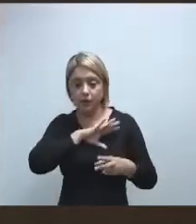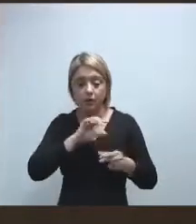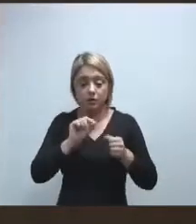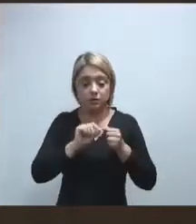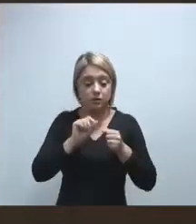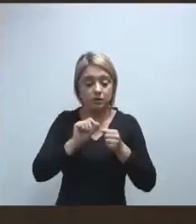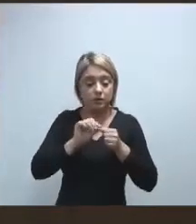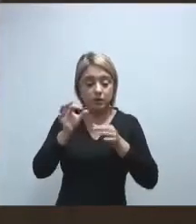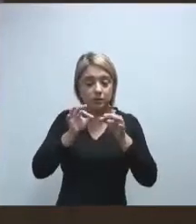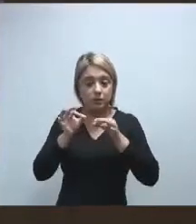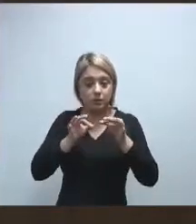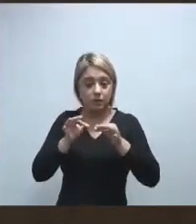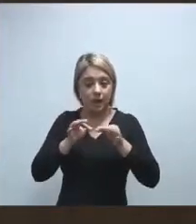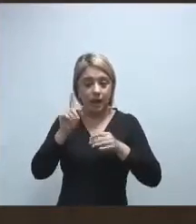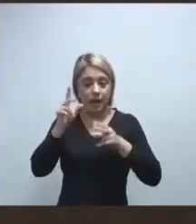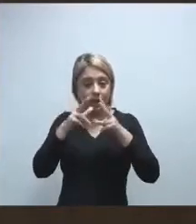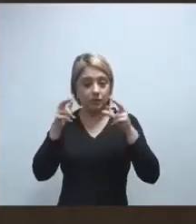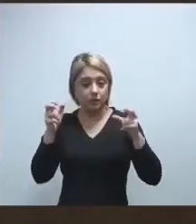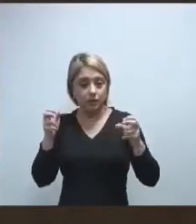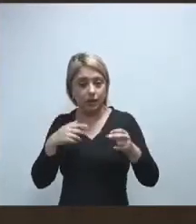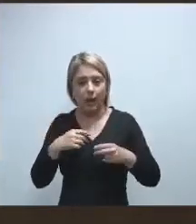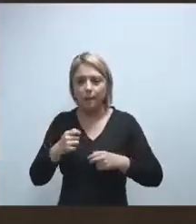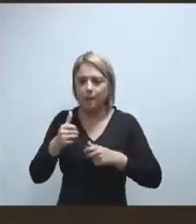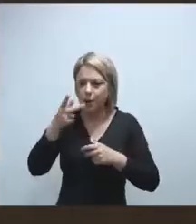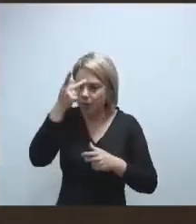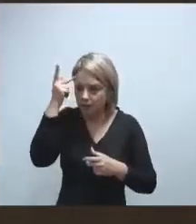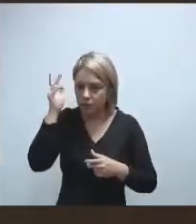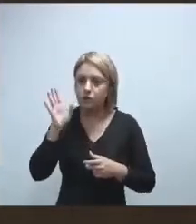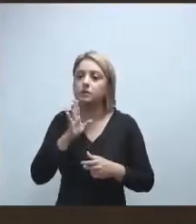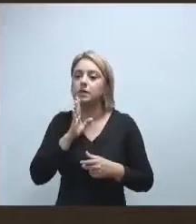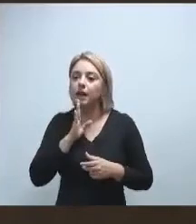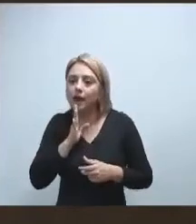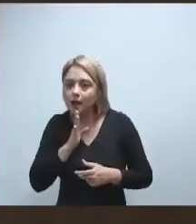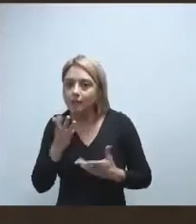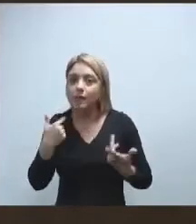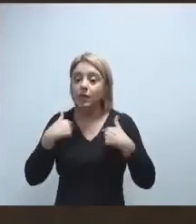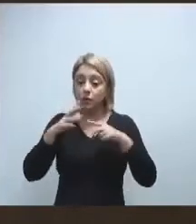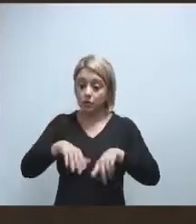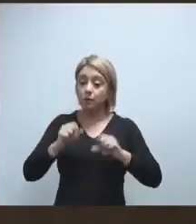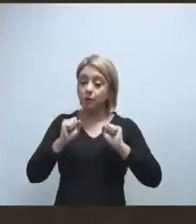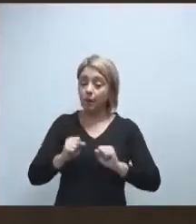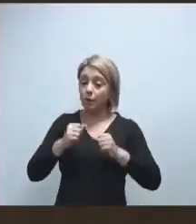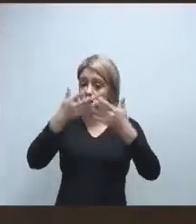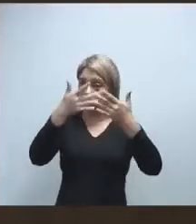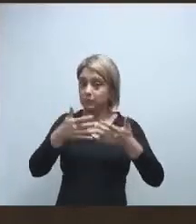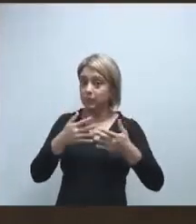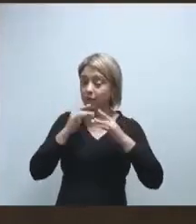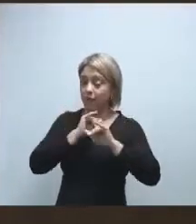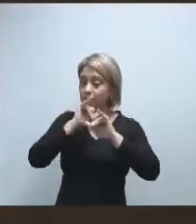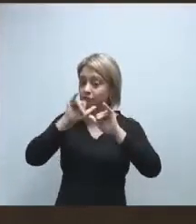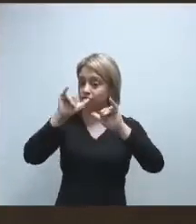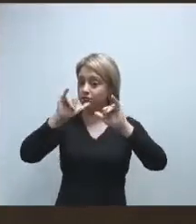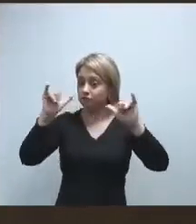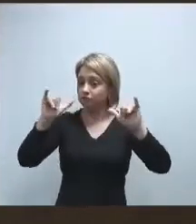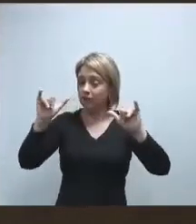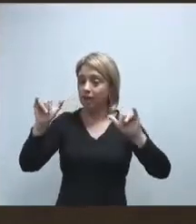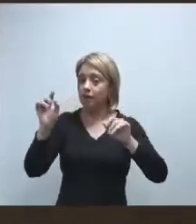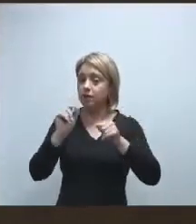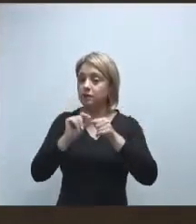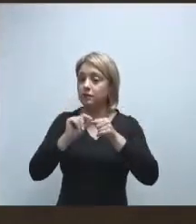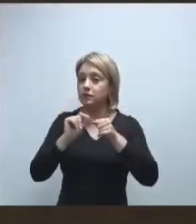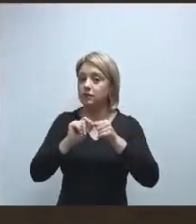em curitiba isso pouca gente sabe e hoje eu posso revelar nós elaboramos